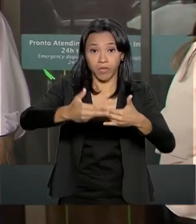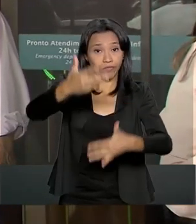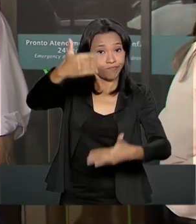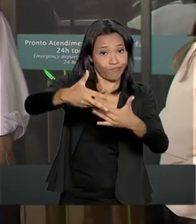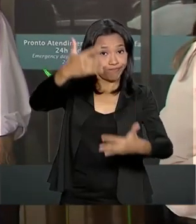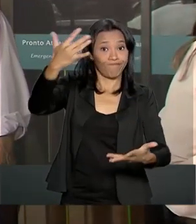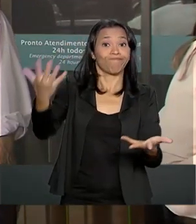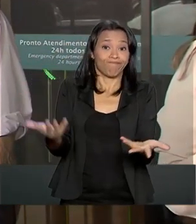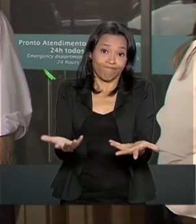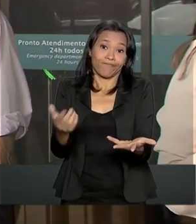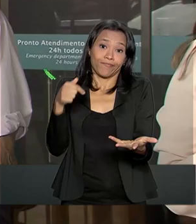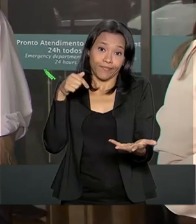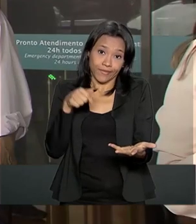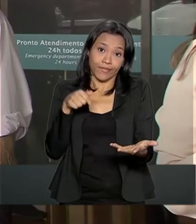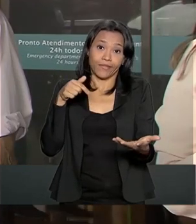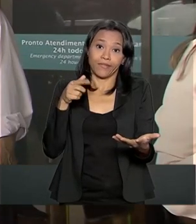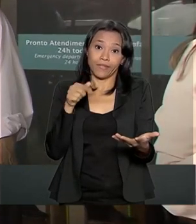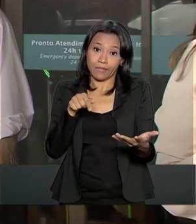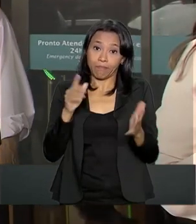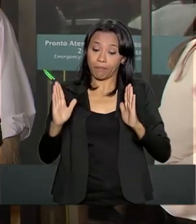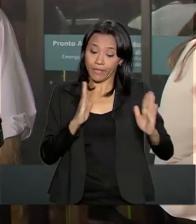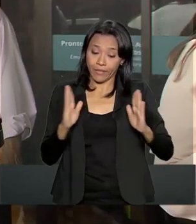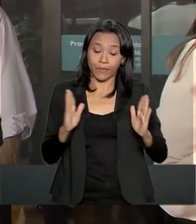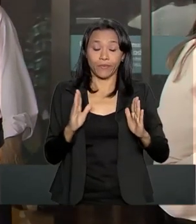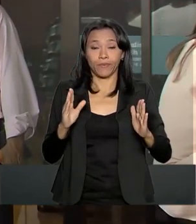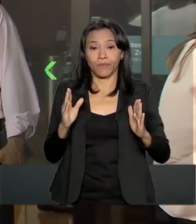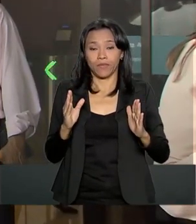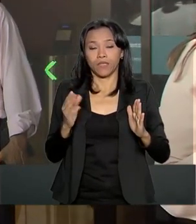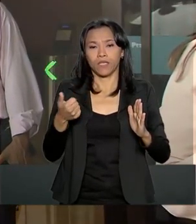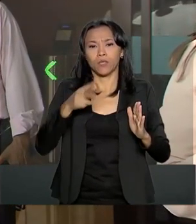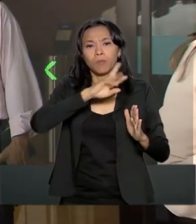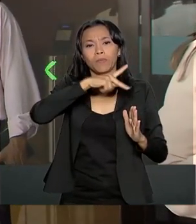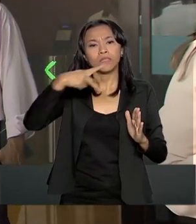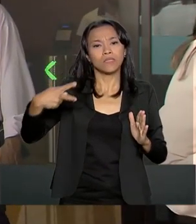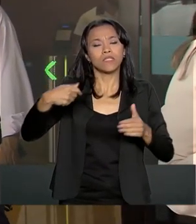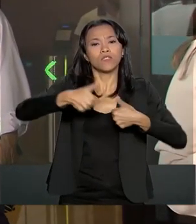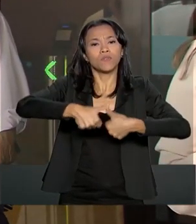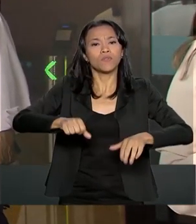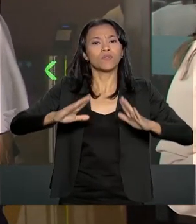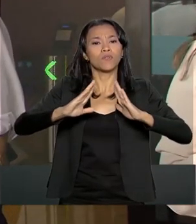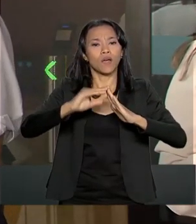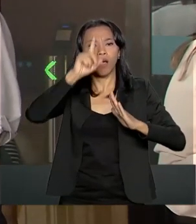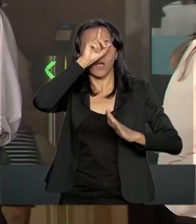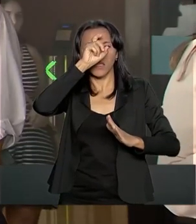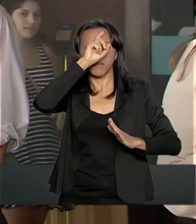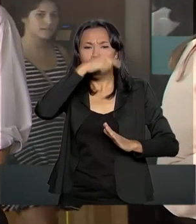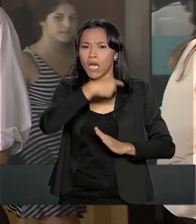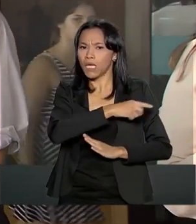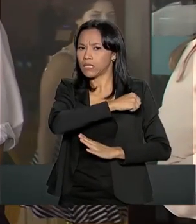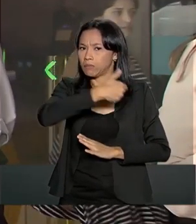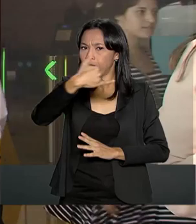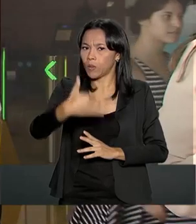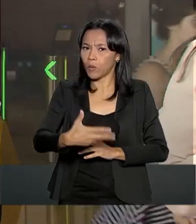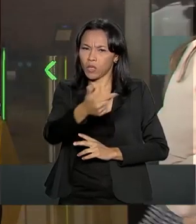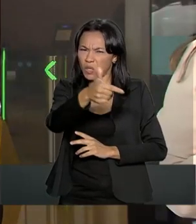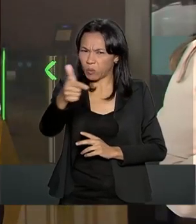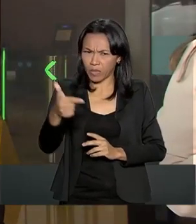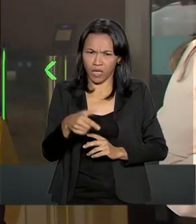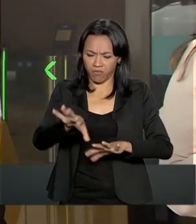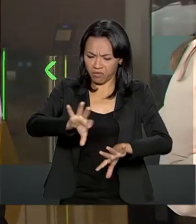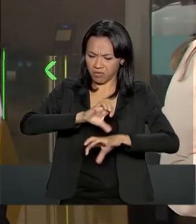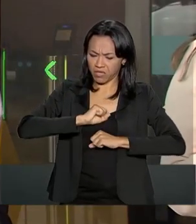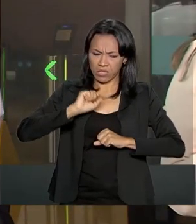período em que o presidente aqui esteve. Ele fez esse alerta de que não houve nenhum tipo de